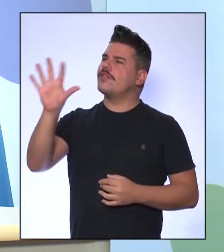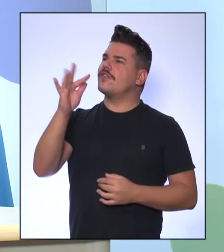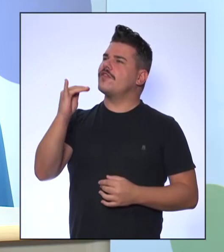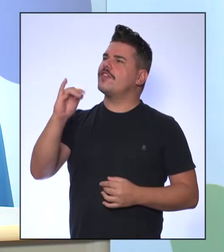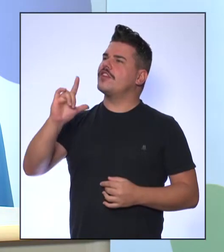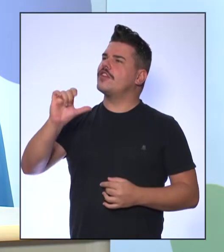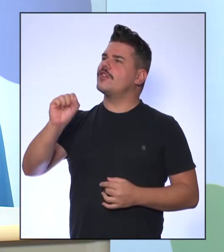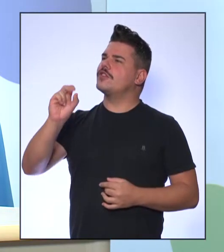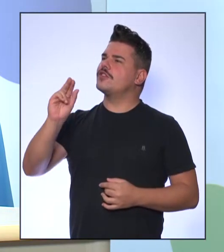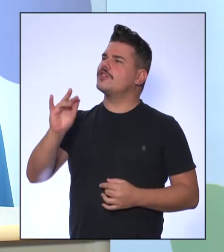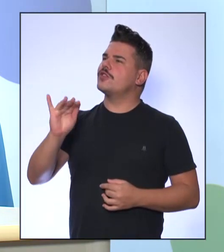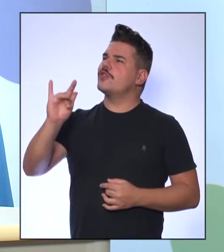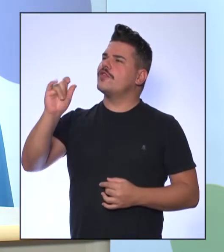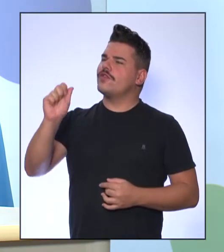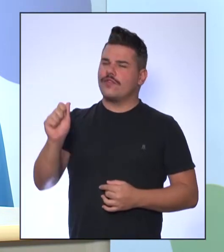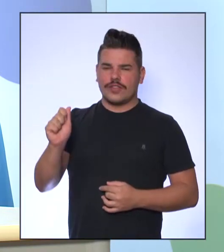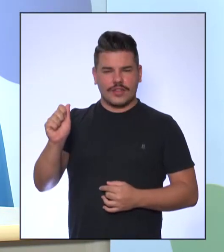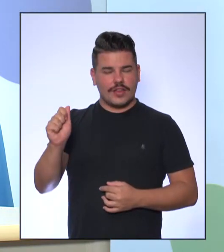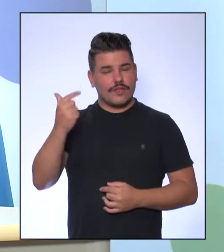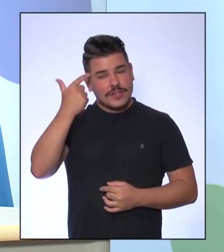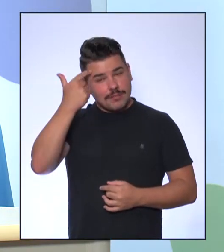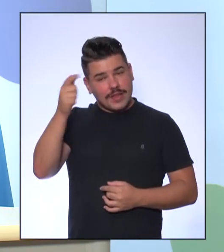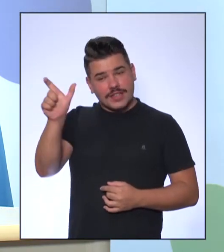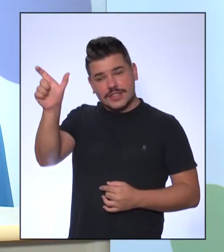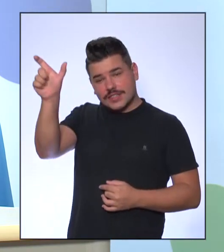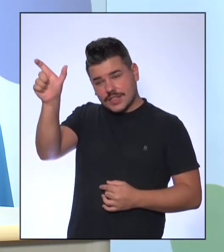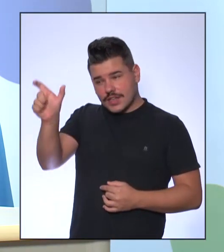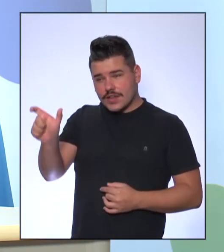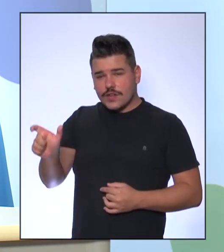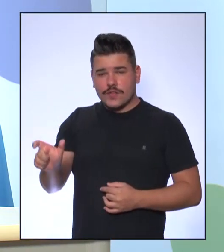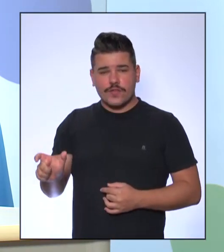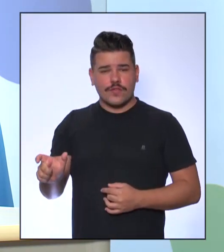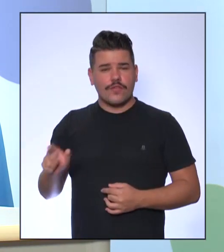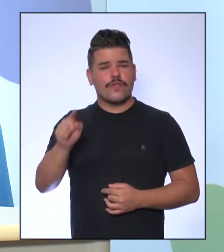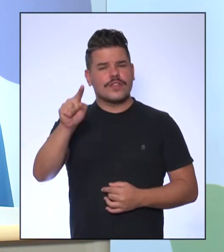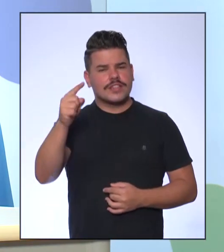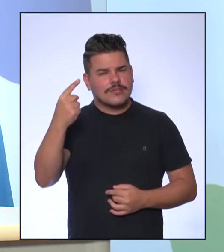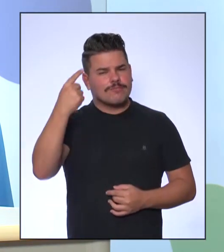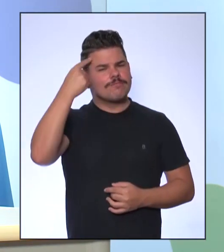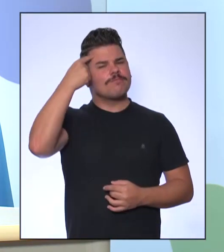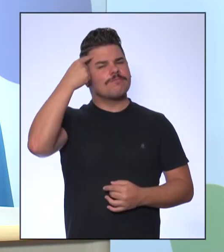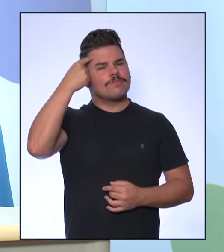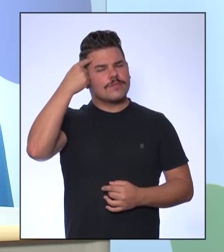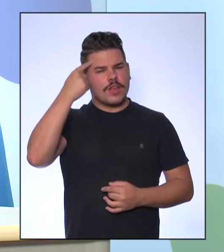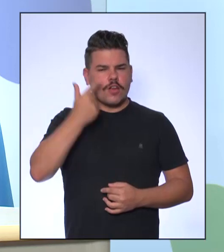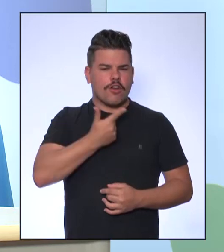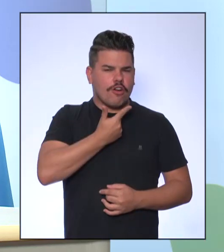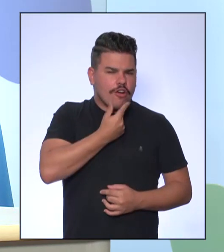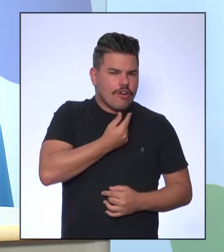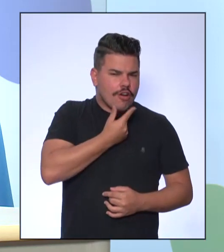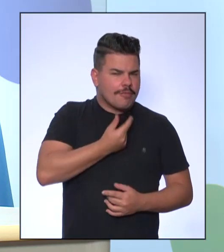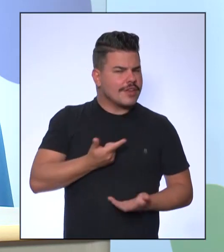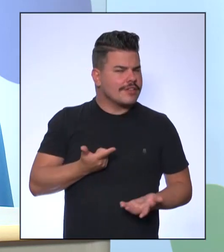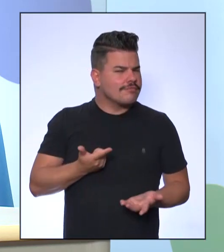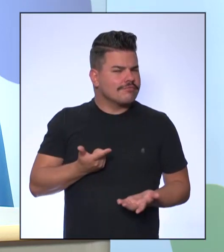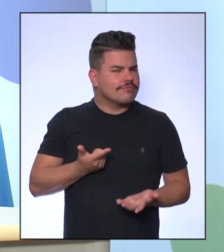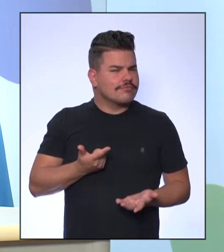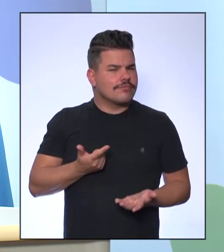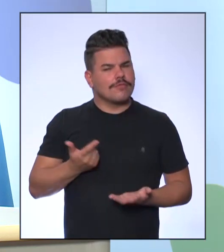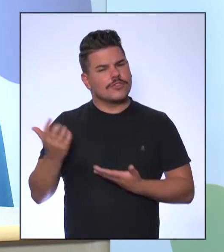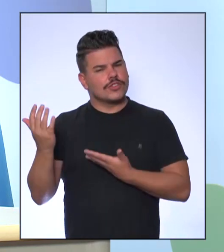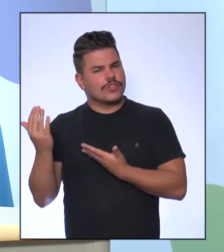Quando você pensa num filósofo, né? O que vem na sua mente, né? É um homem, né? É uma pessoa